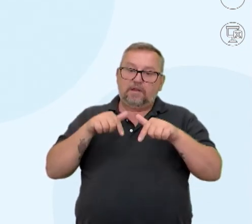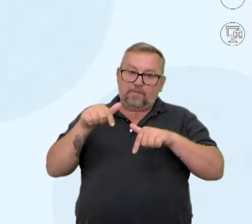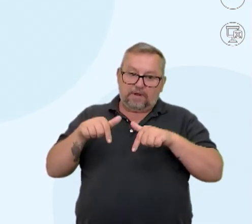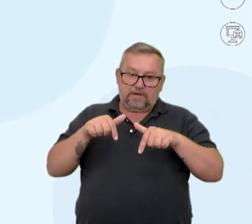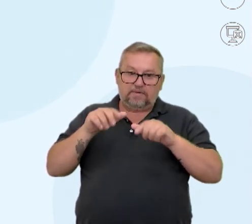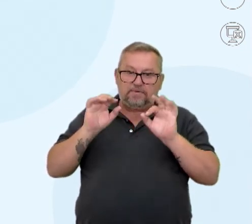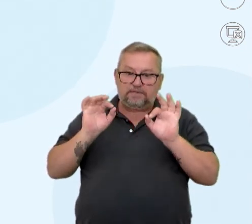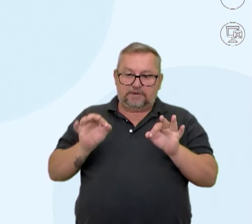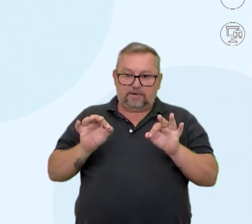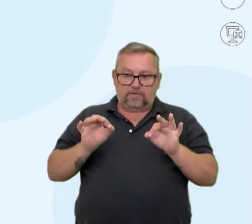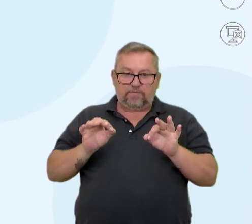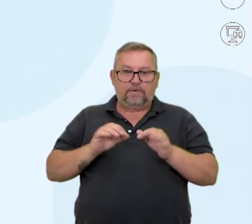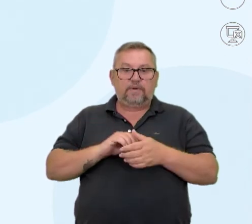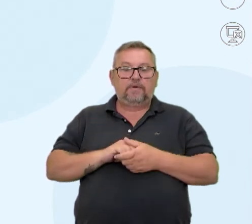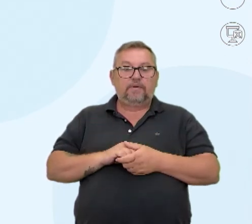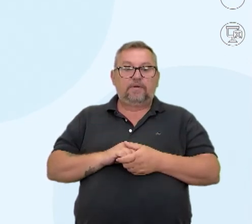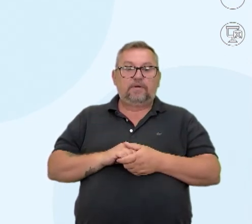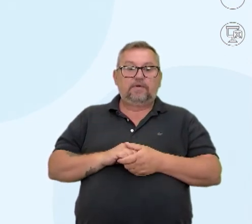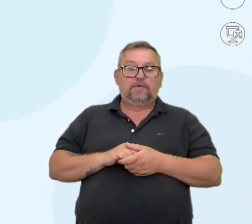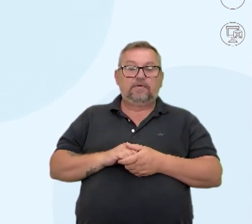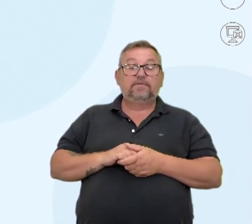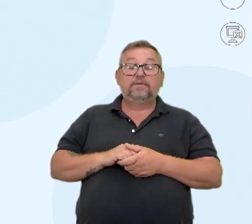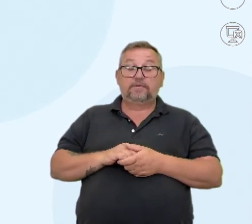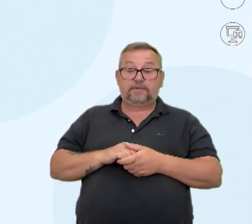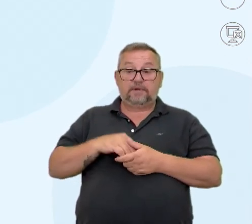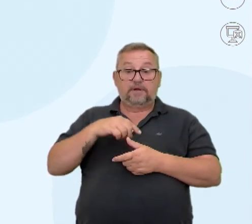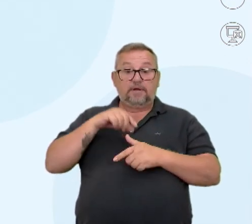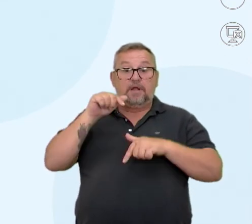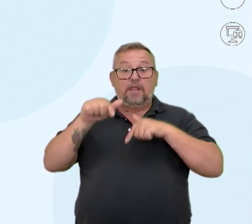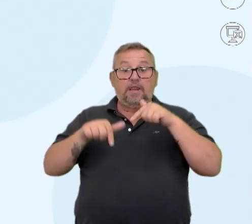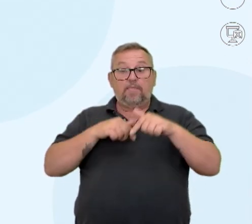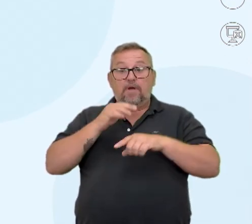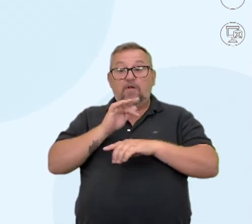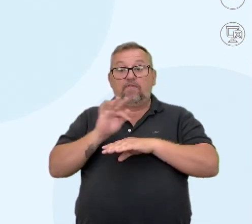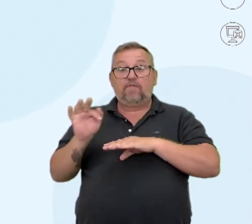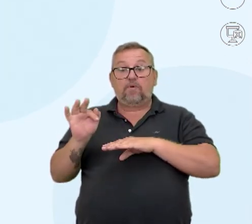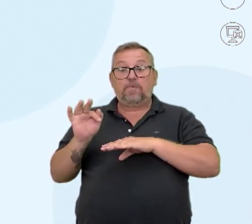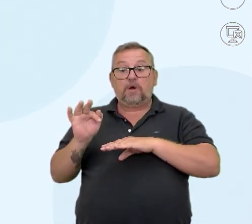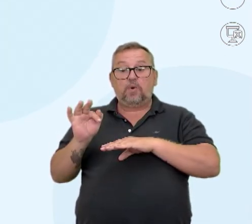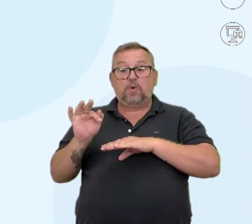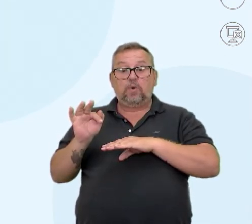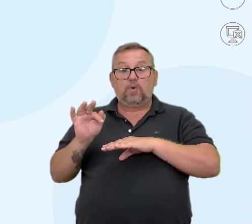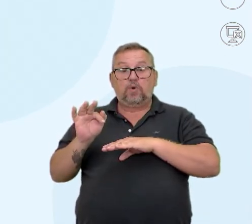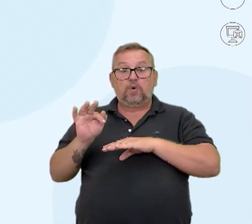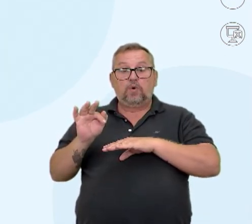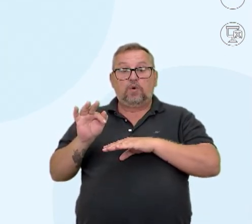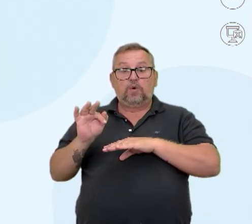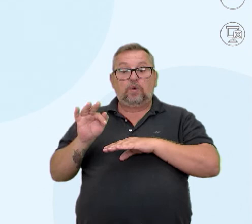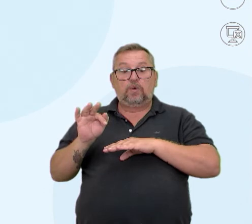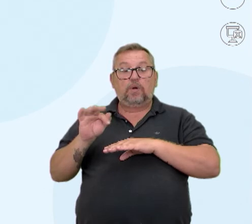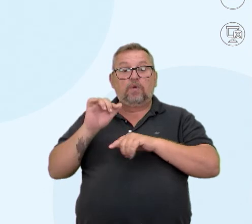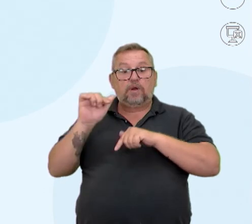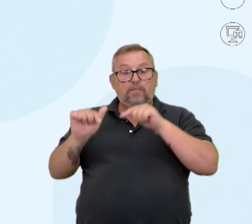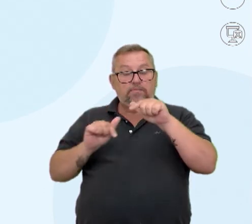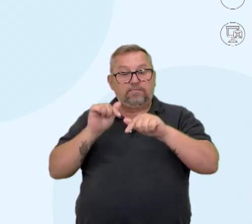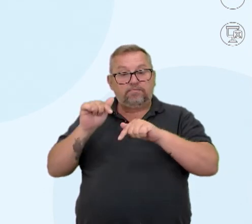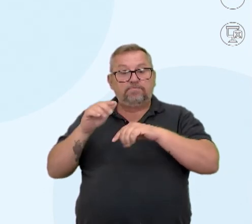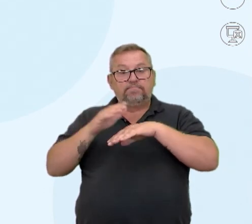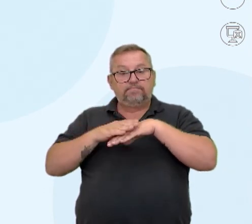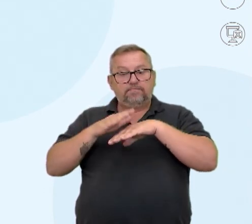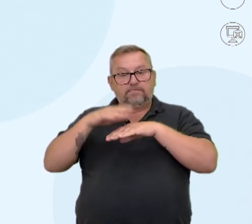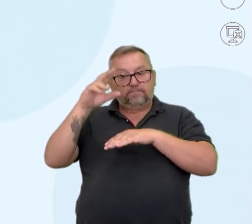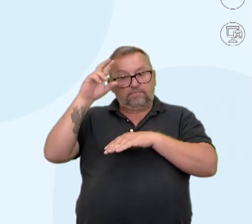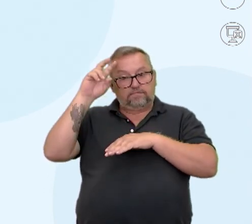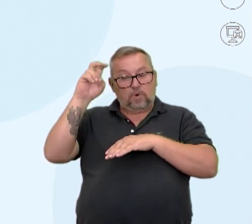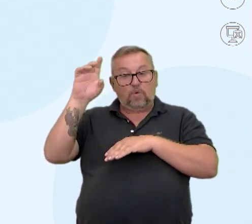de trabalho de duas formas. Legal. Que formas são essas? A ocupação formal, de maneira geral, é o trabalho manual